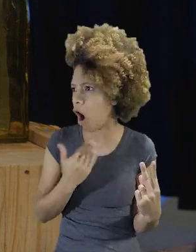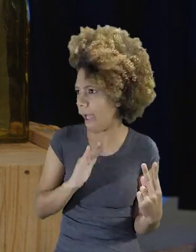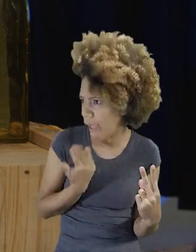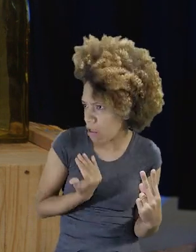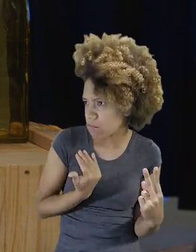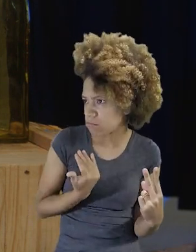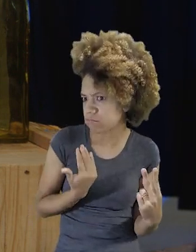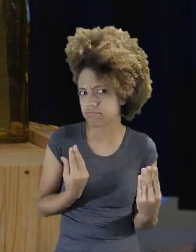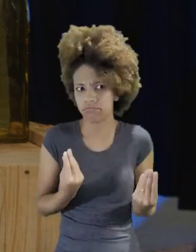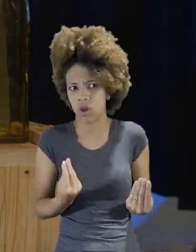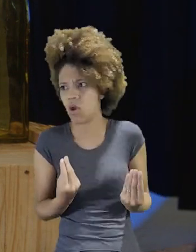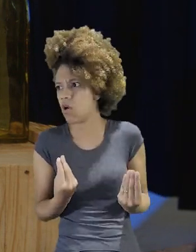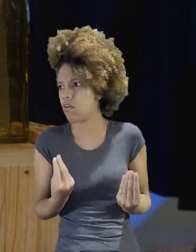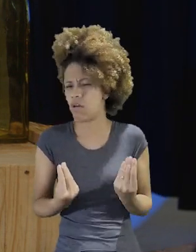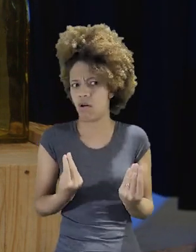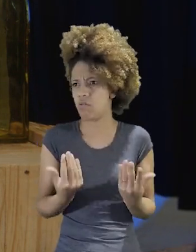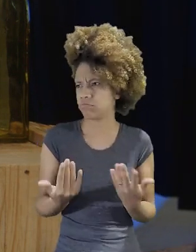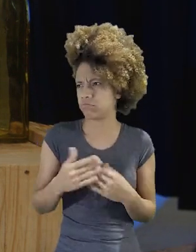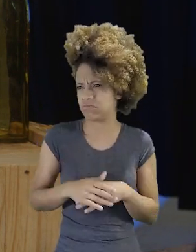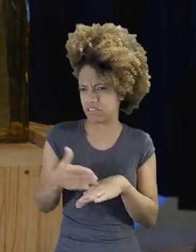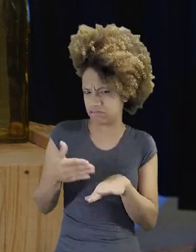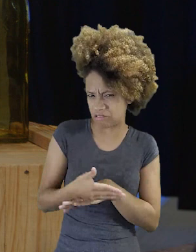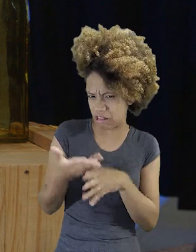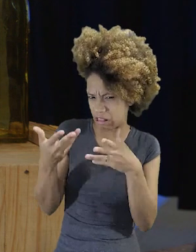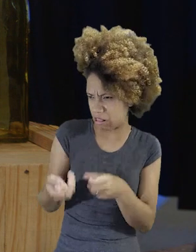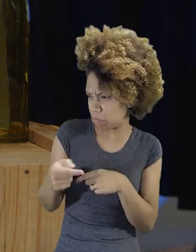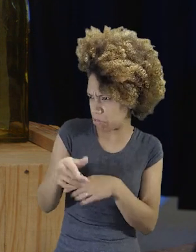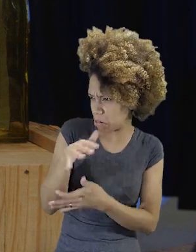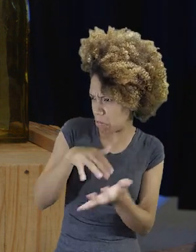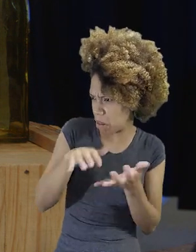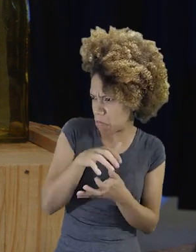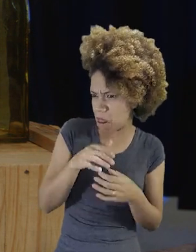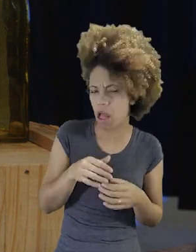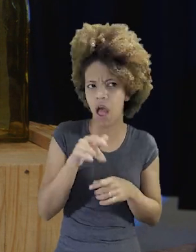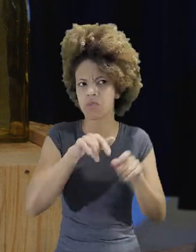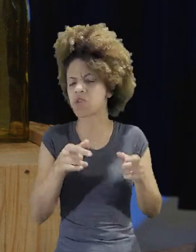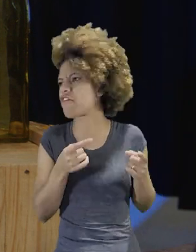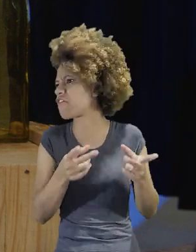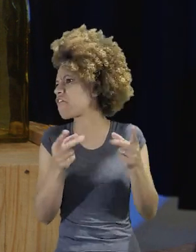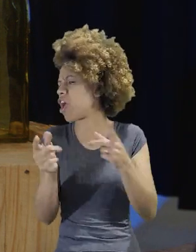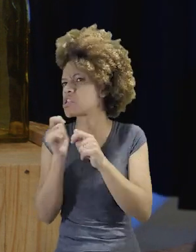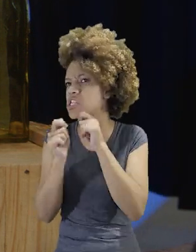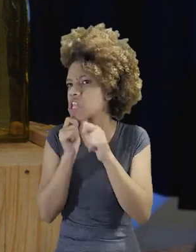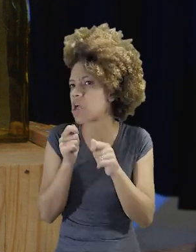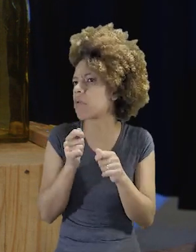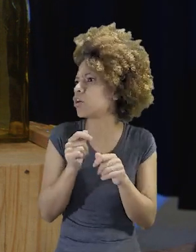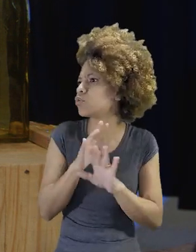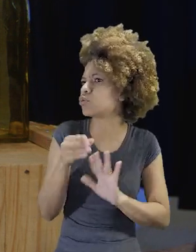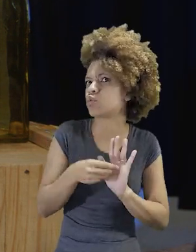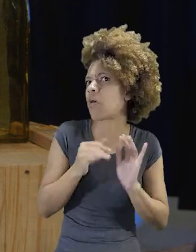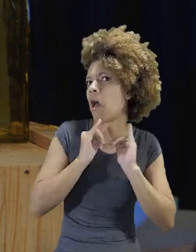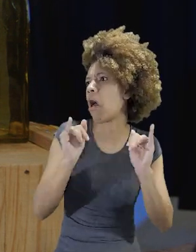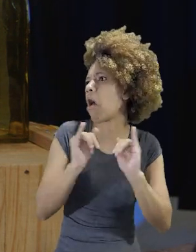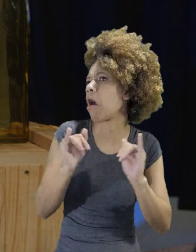dos maiores talentos da geração eh a gente entrou nessa furada muita gente ganhou dinheiro noticiando